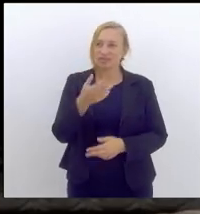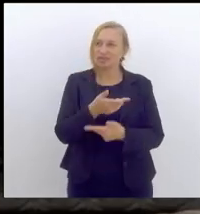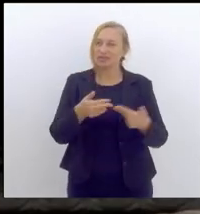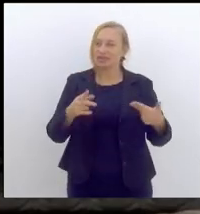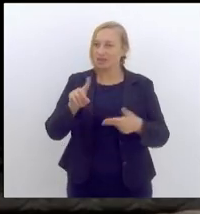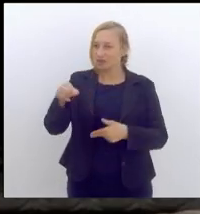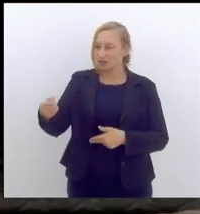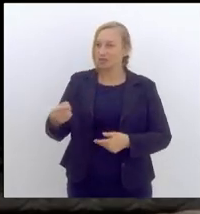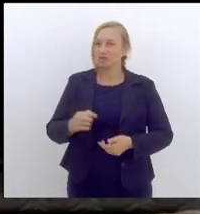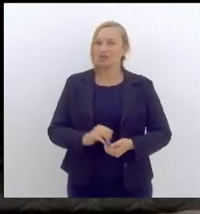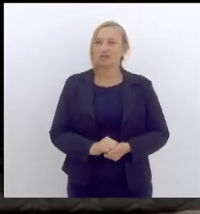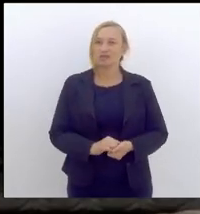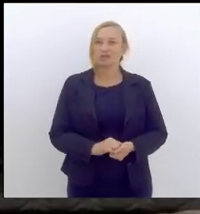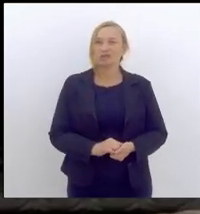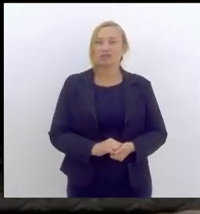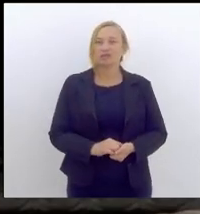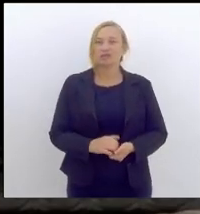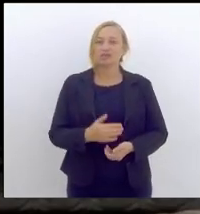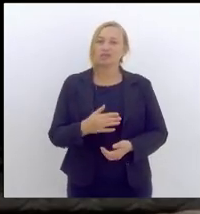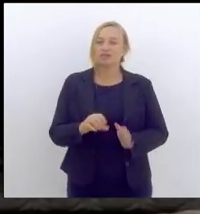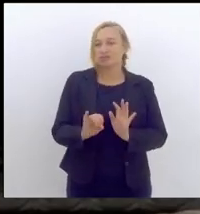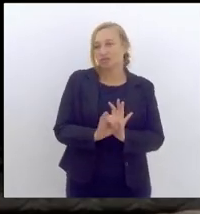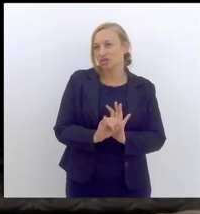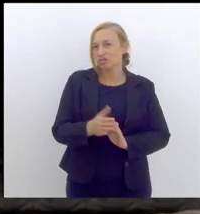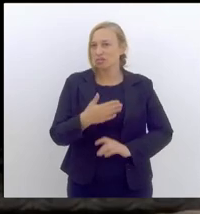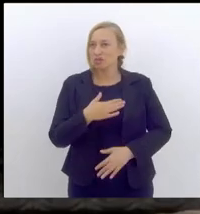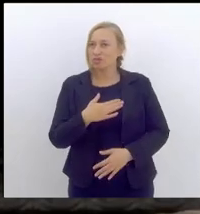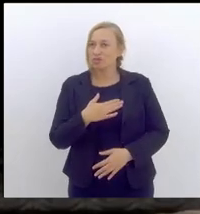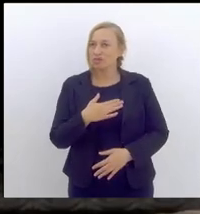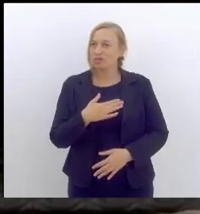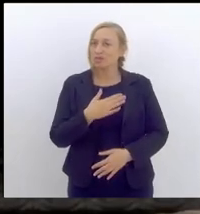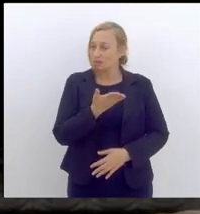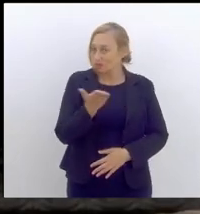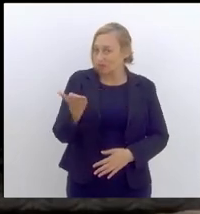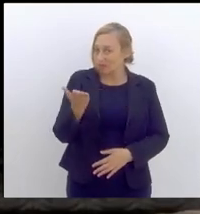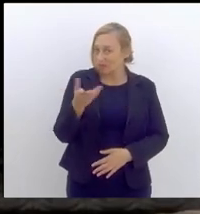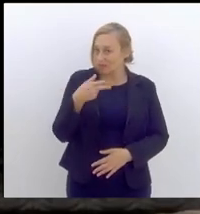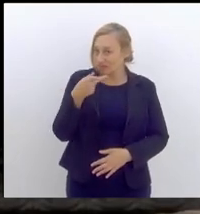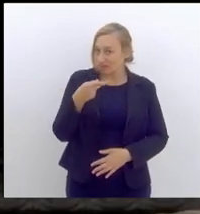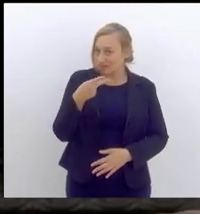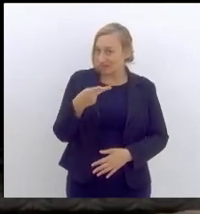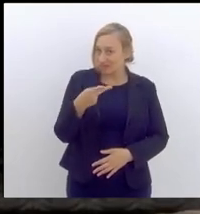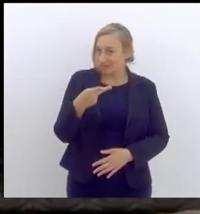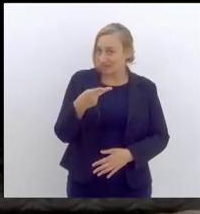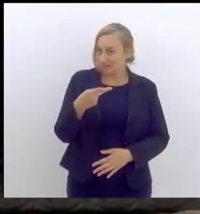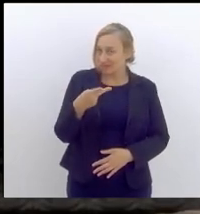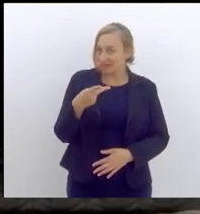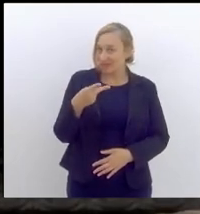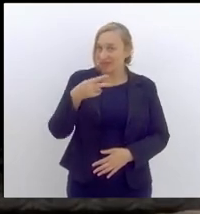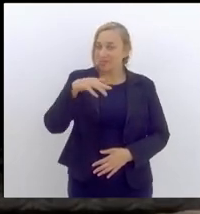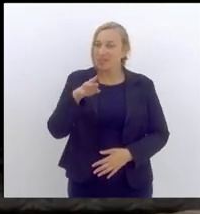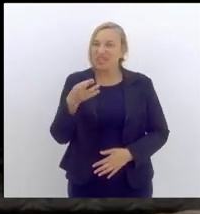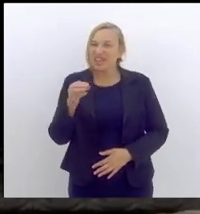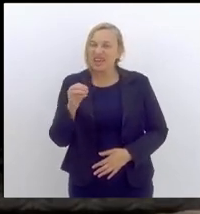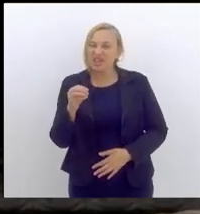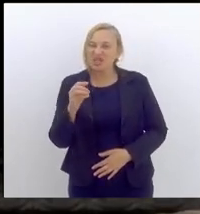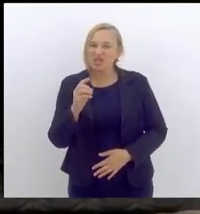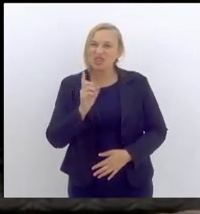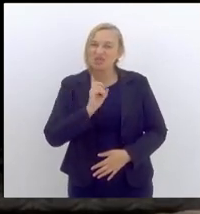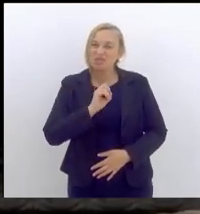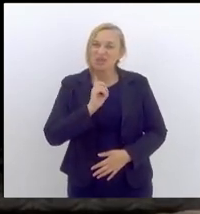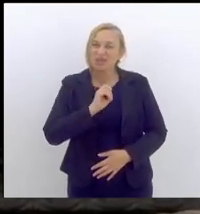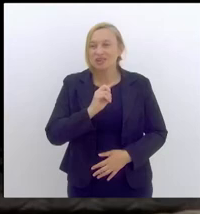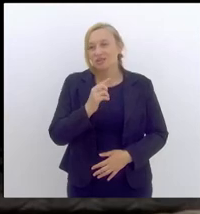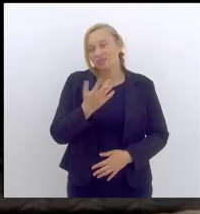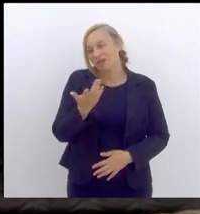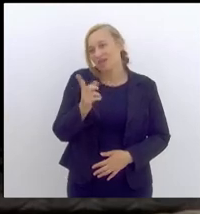aqui. Talvez o meu jeito, como vocês mesmo dizem, é mineirinho. Mas eu não